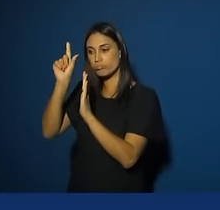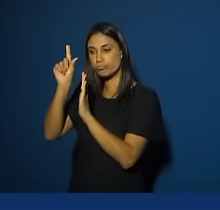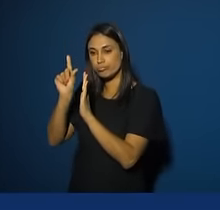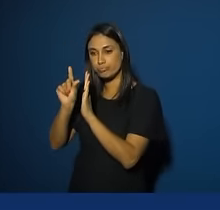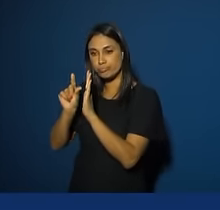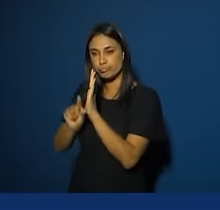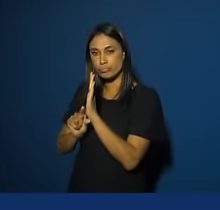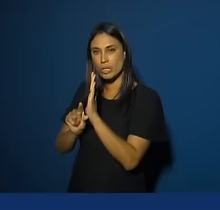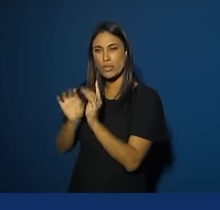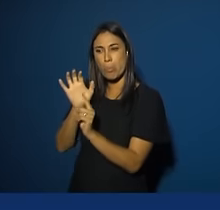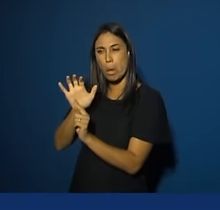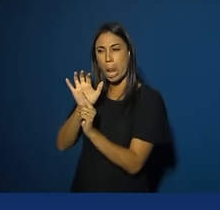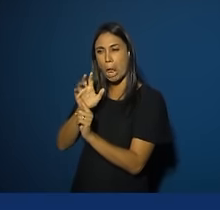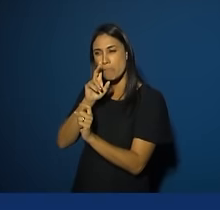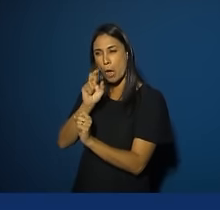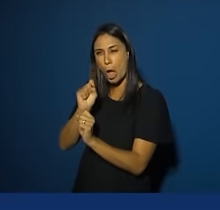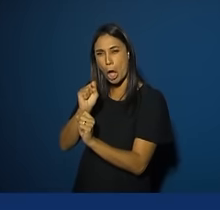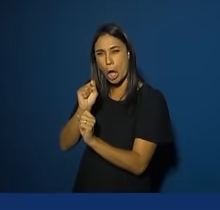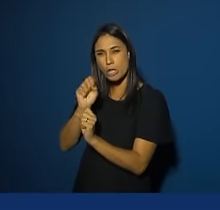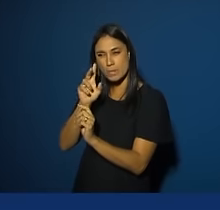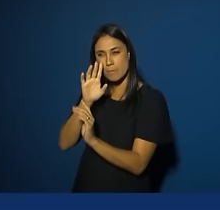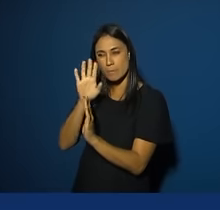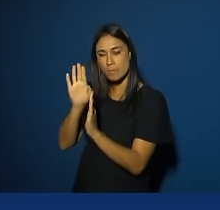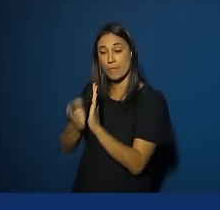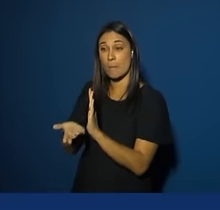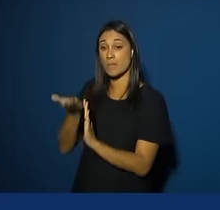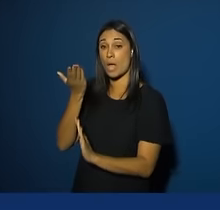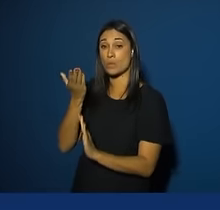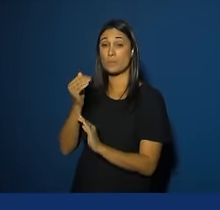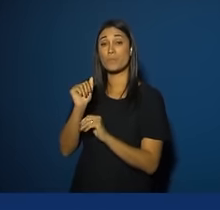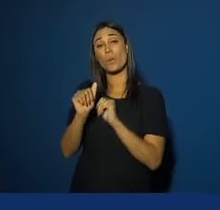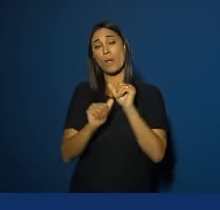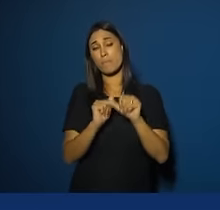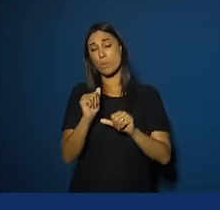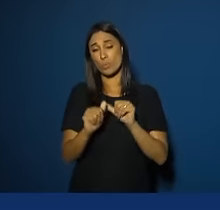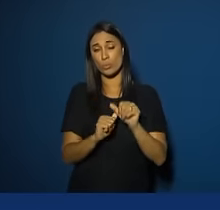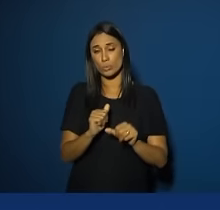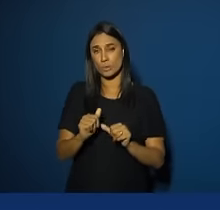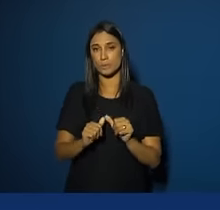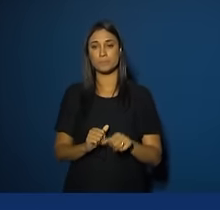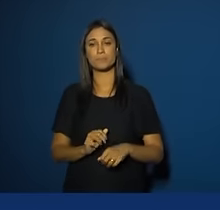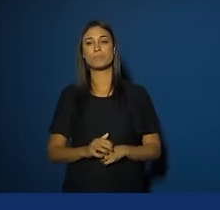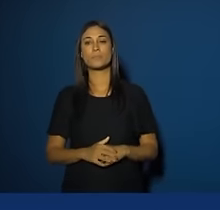força realmente os juros americanos a ficar alto por mais tempo, aí muda tudo, né? Aí eu